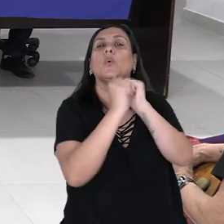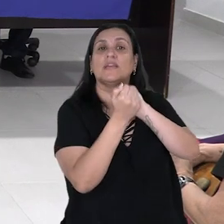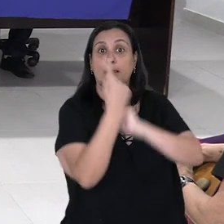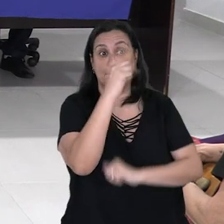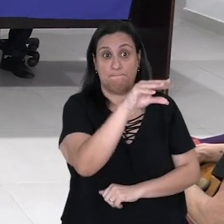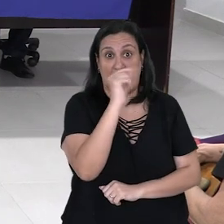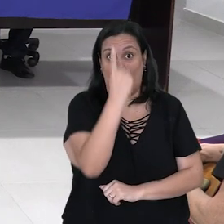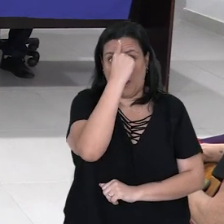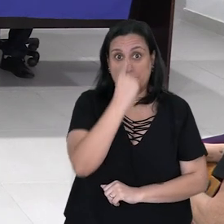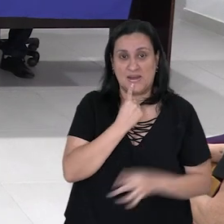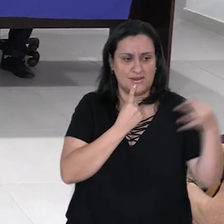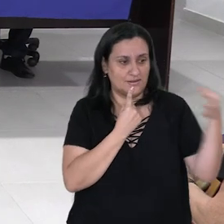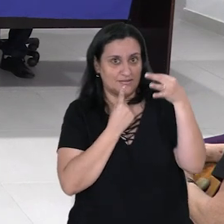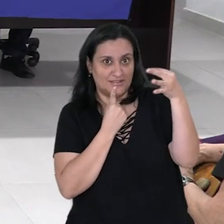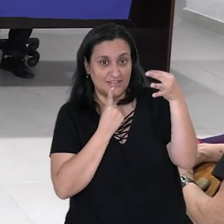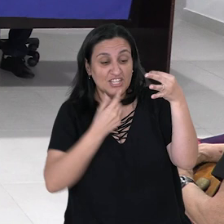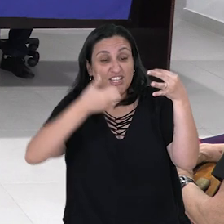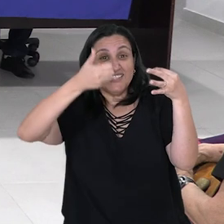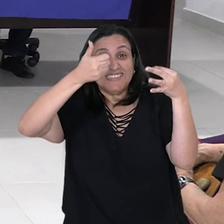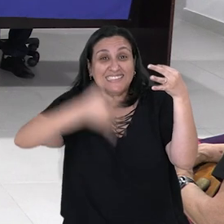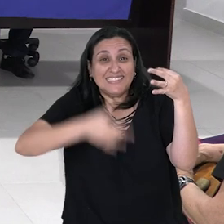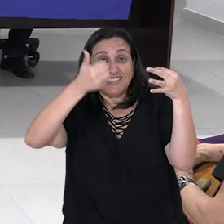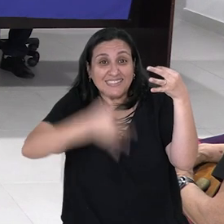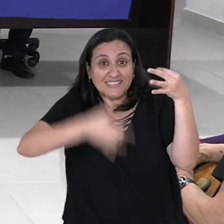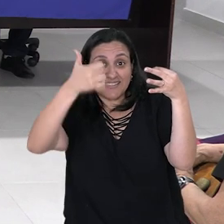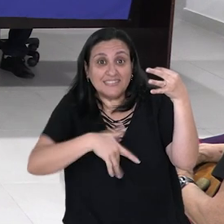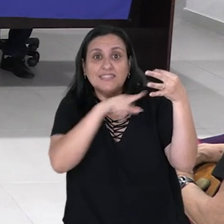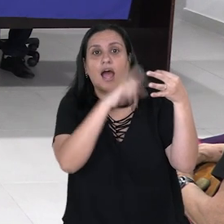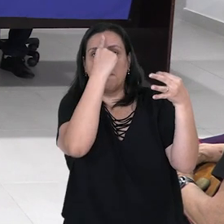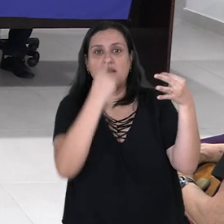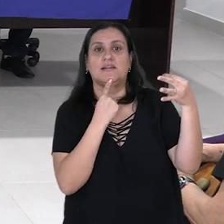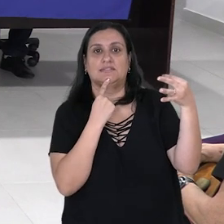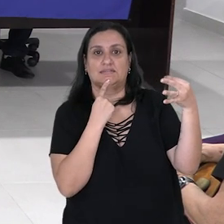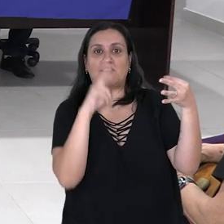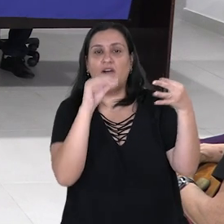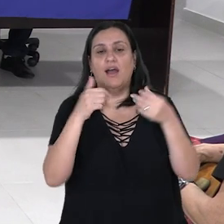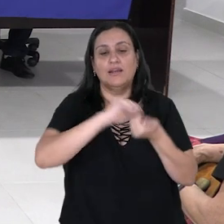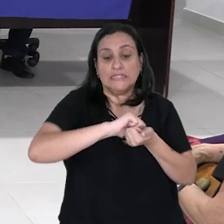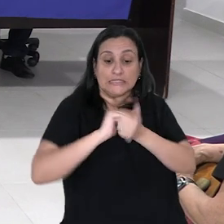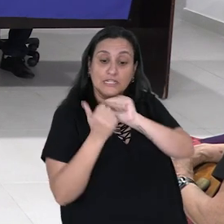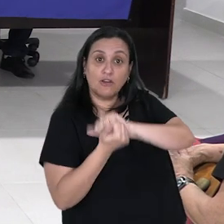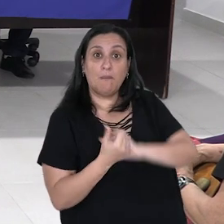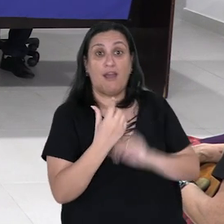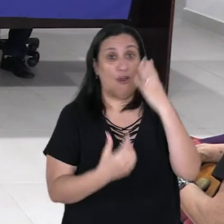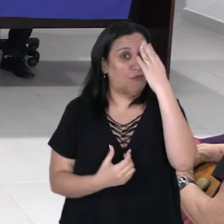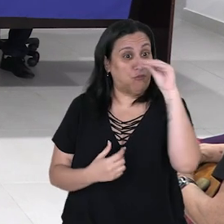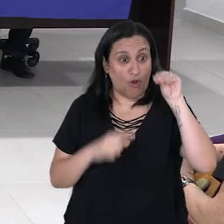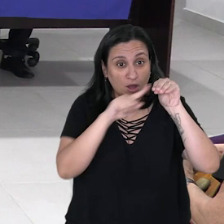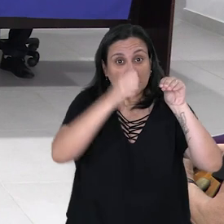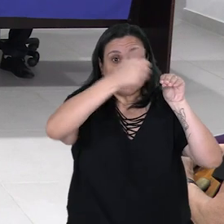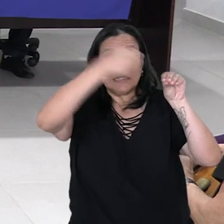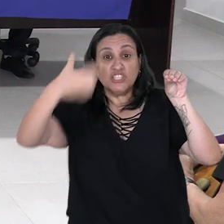uma imagem e escrever o que tem naquela imagem. Então, você vai transformar aquela imagem em